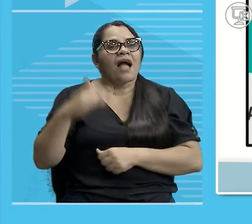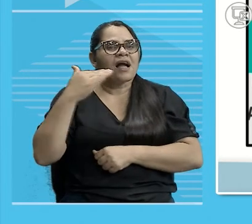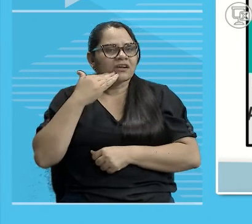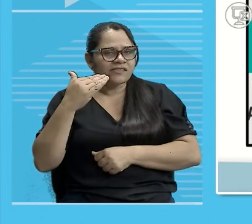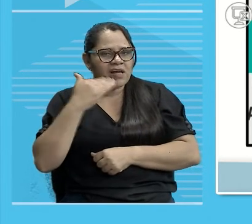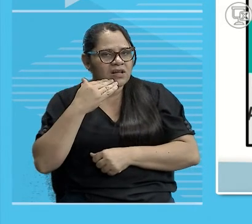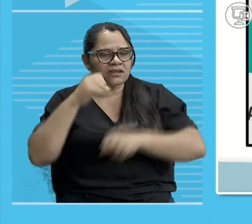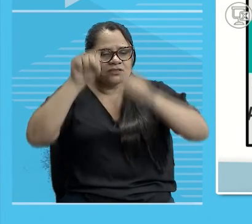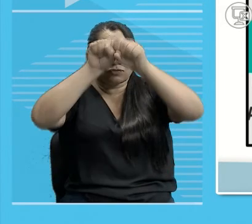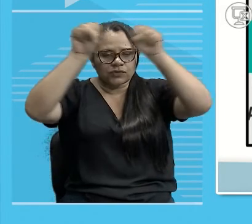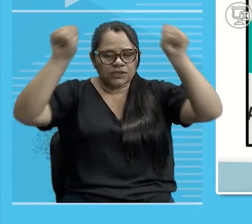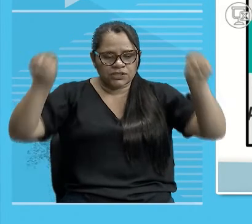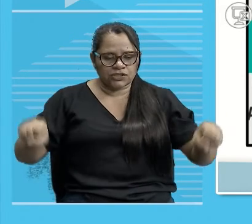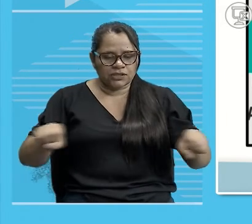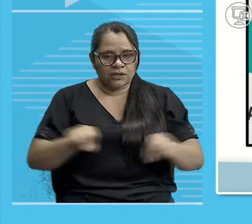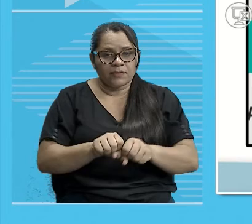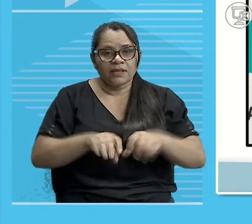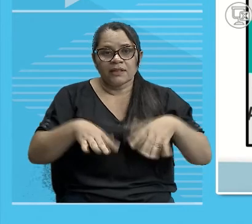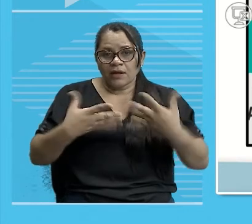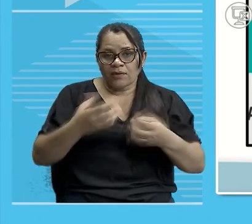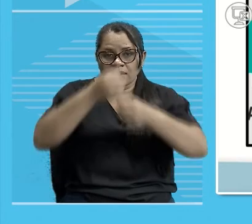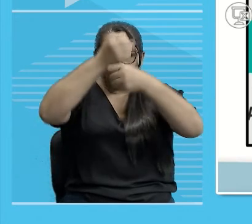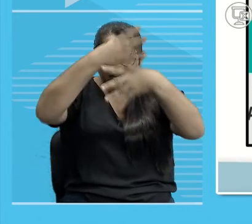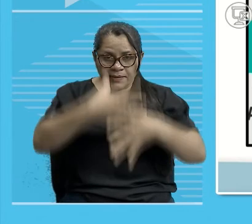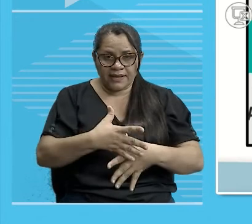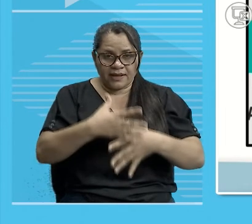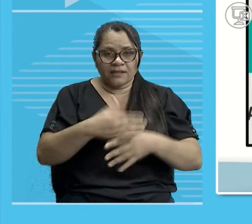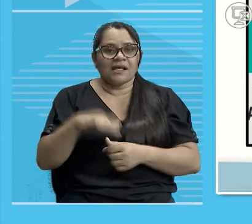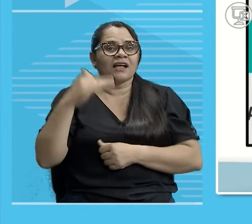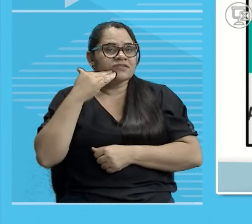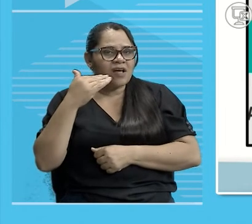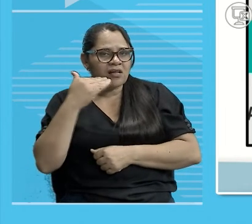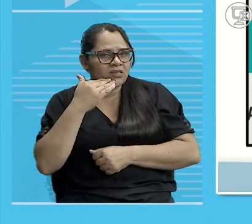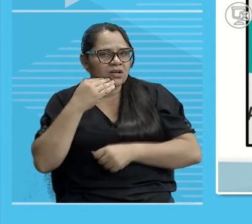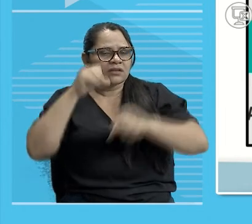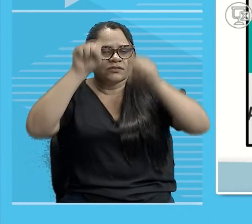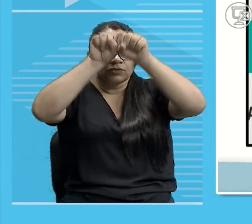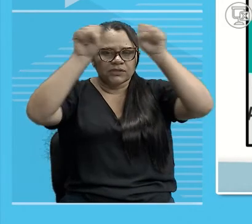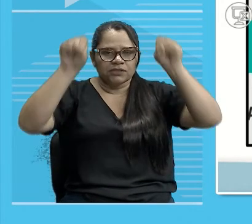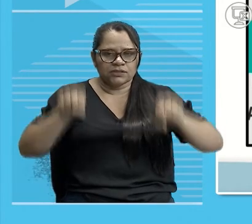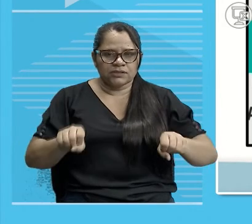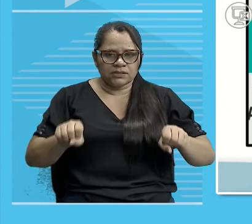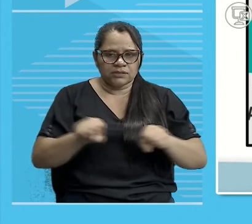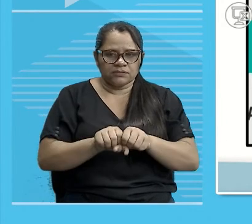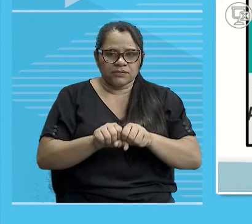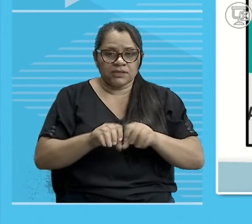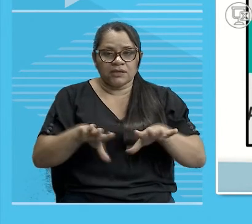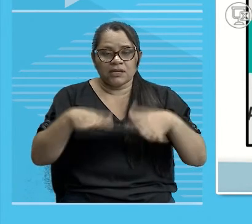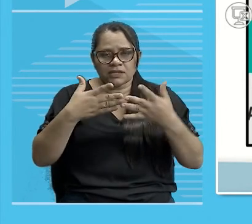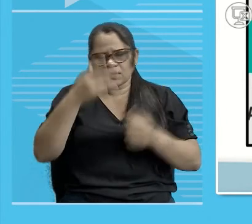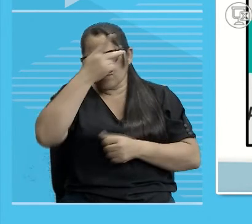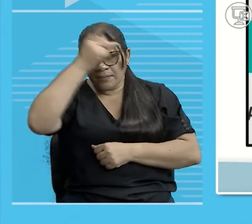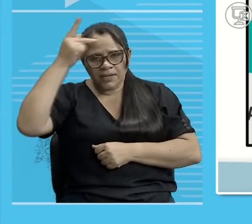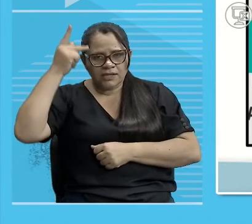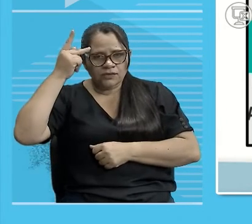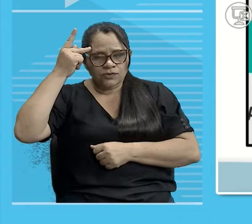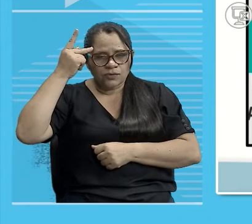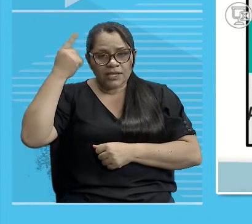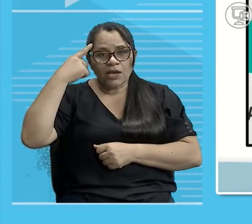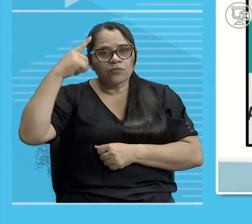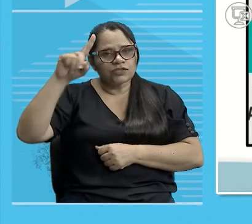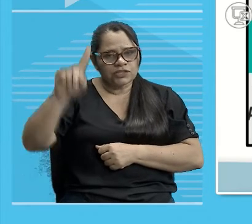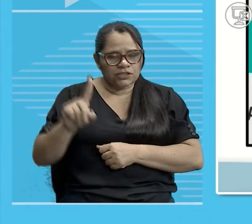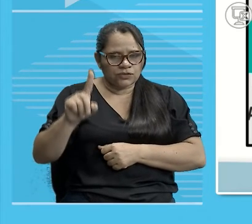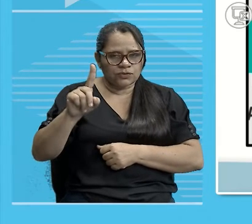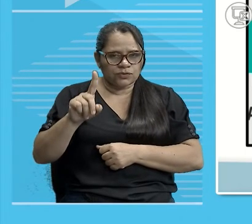nesse aspecto ele vai colocando todas as fragilidades do sistema e então a pessoa né o gestor